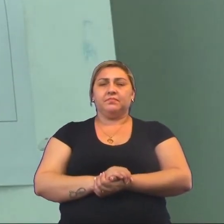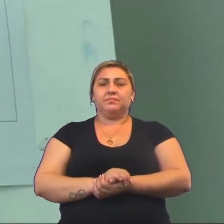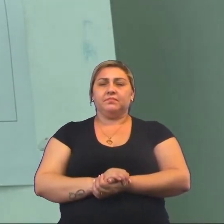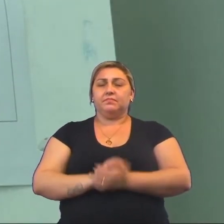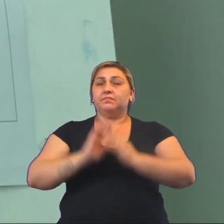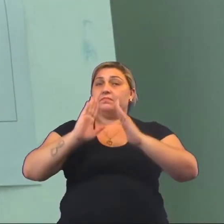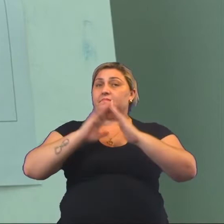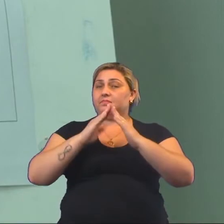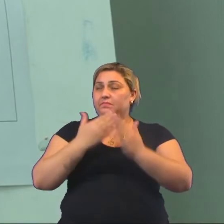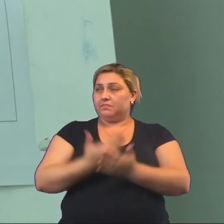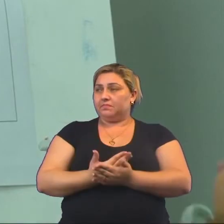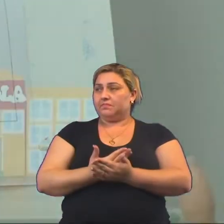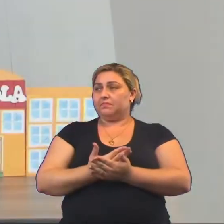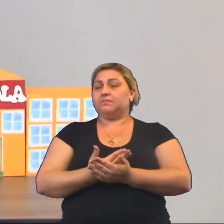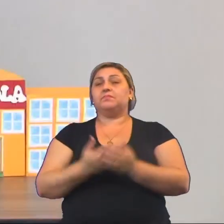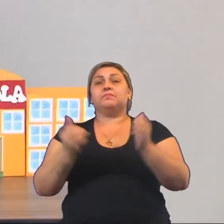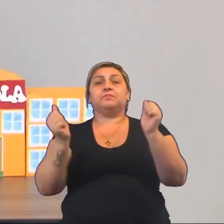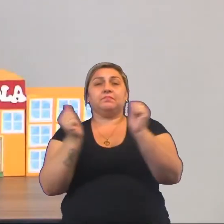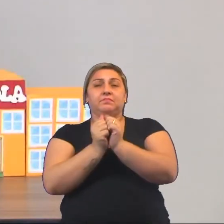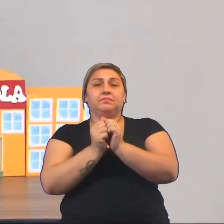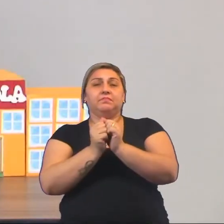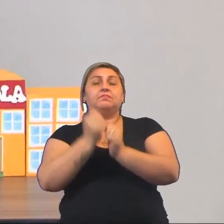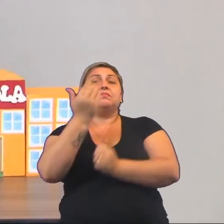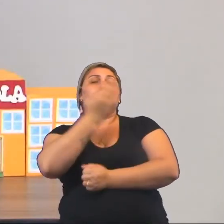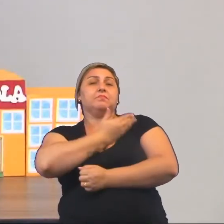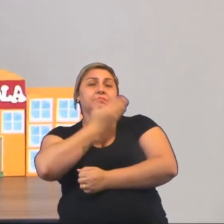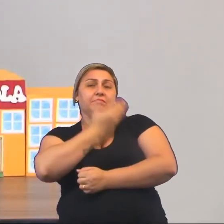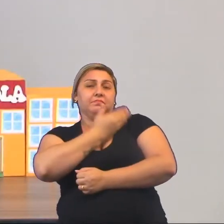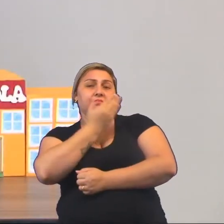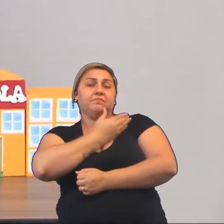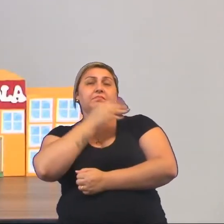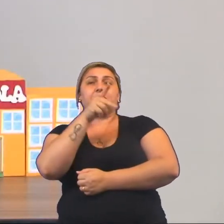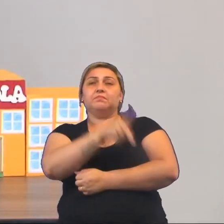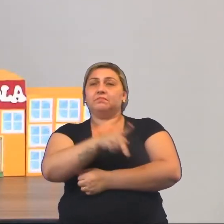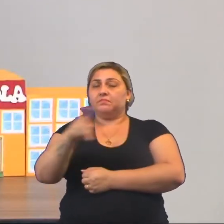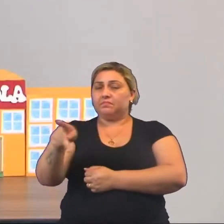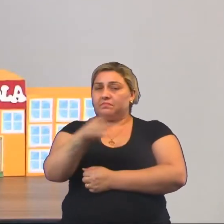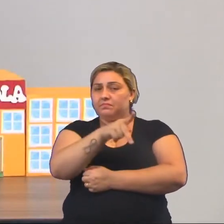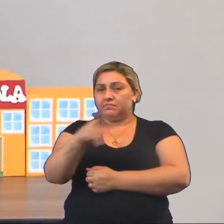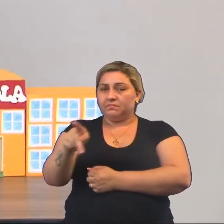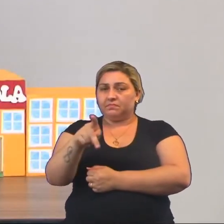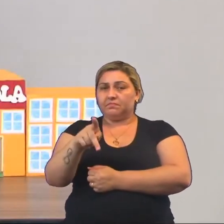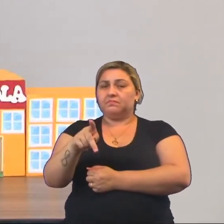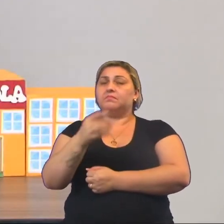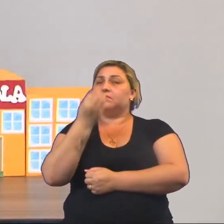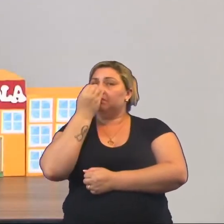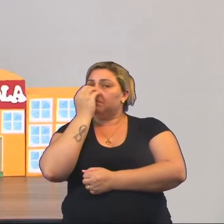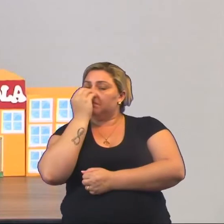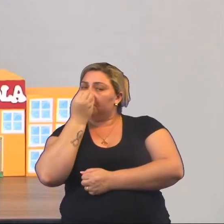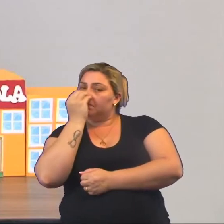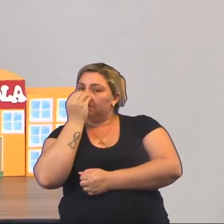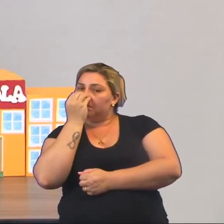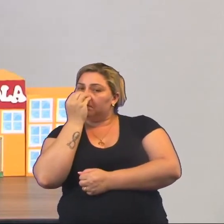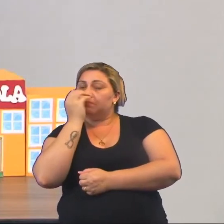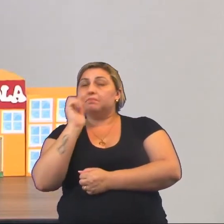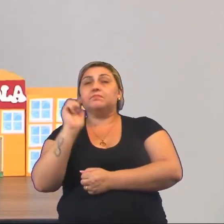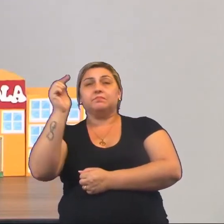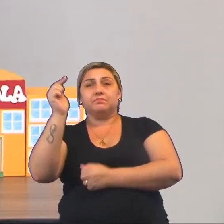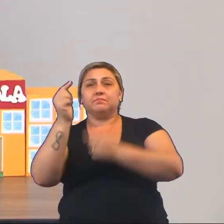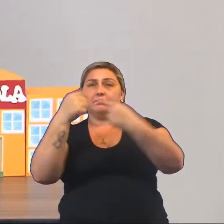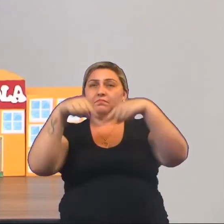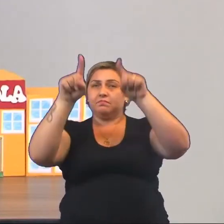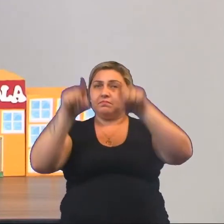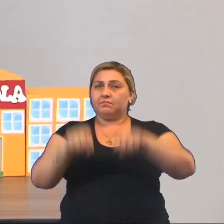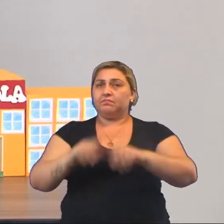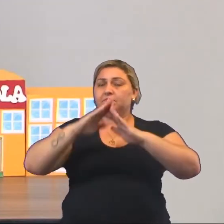comemorando na escola, junto com os seus coleguinhas, com os professores, com os palhaços, com os outros